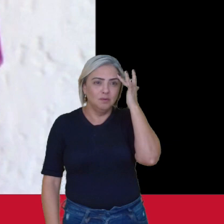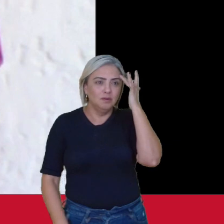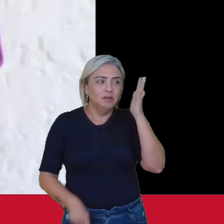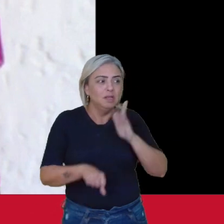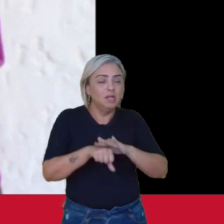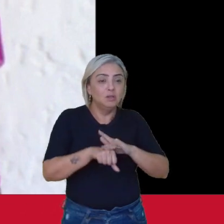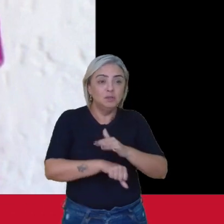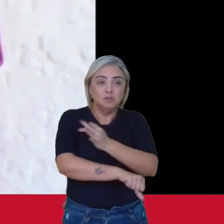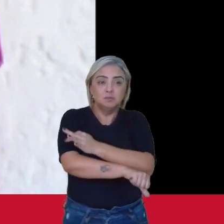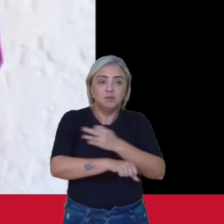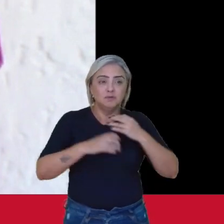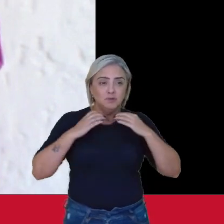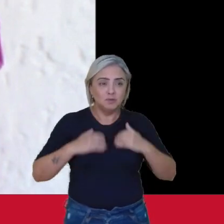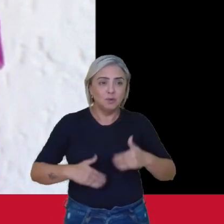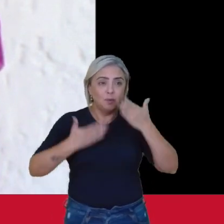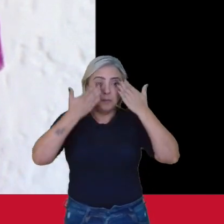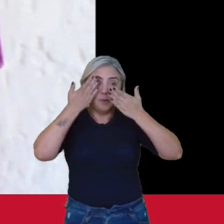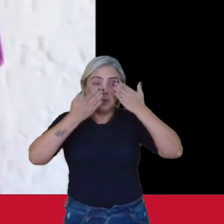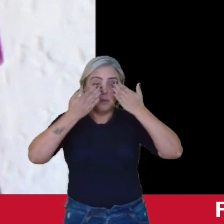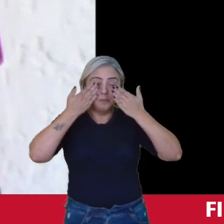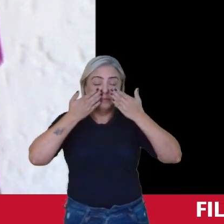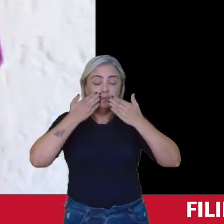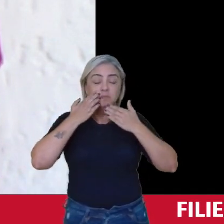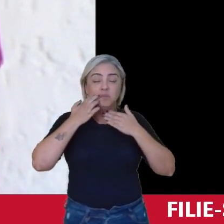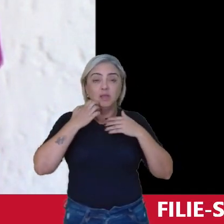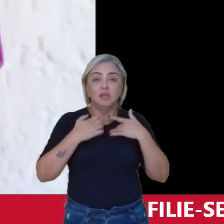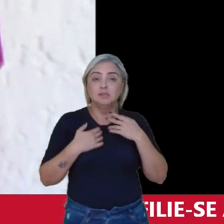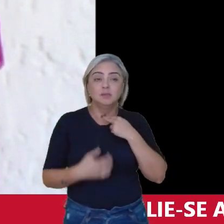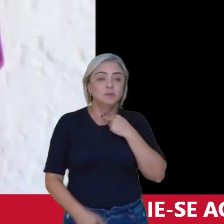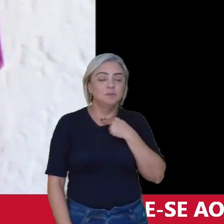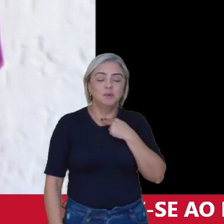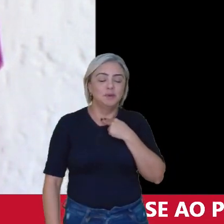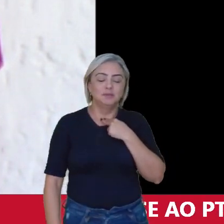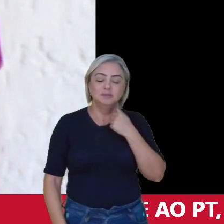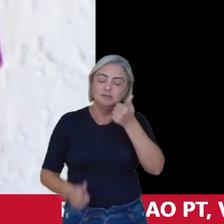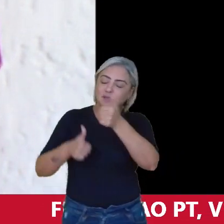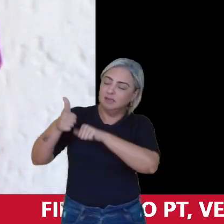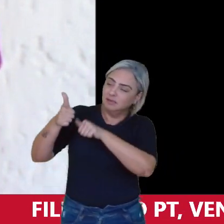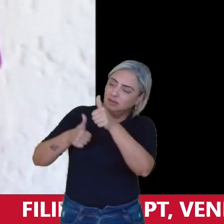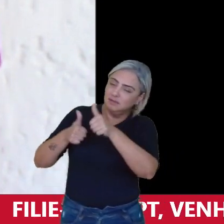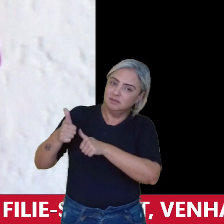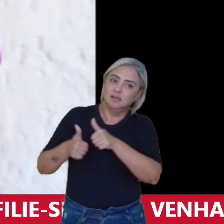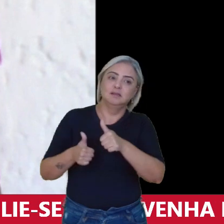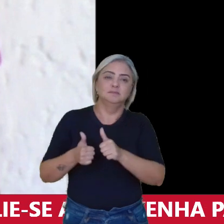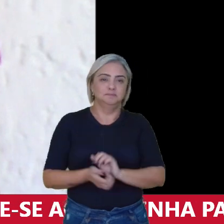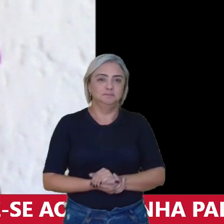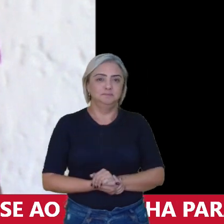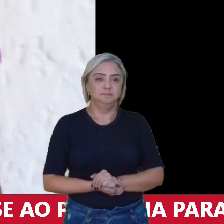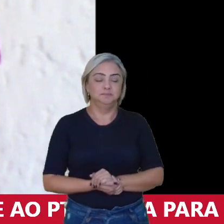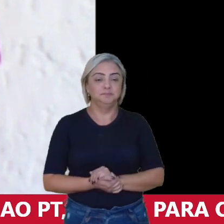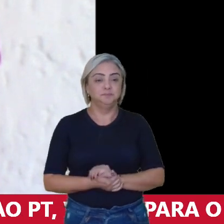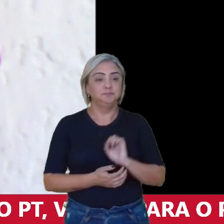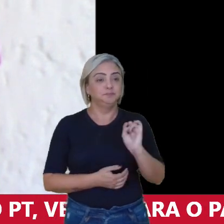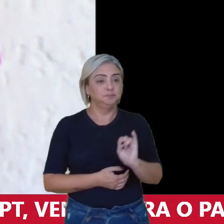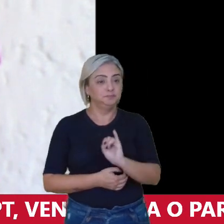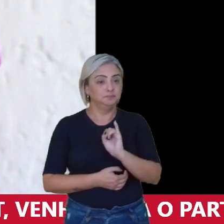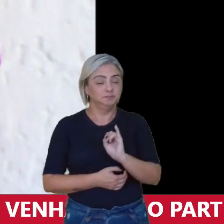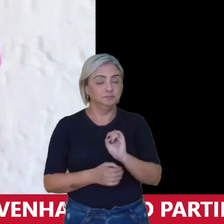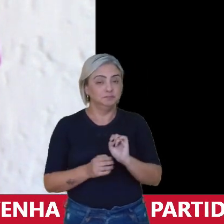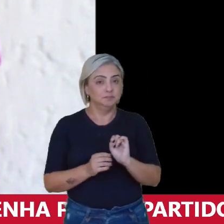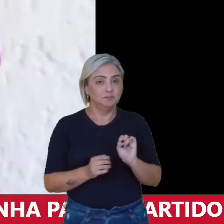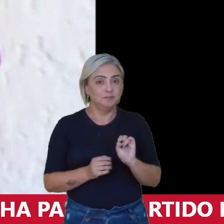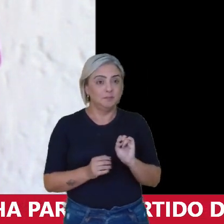adoecimento físico, psicológico, né, que a gente não pode deixar de analisar nesse momento. Portanto,